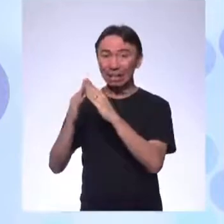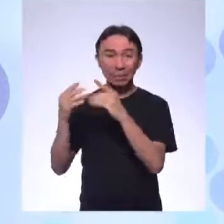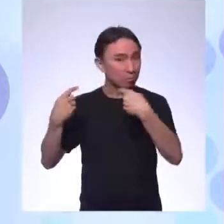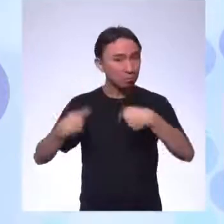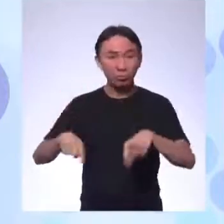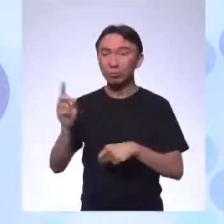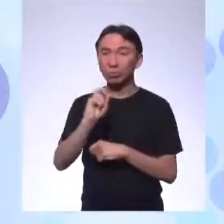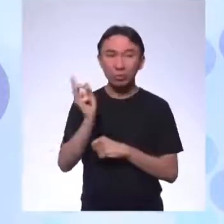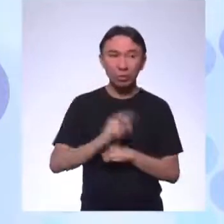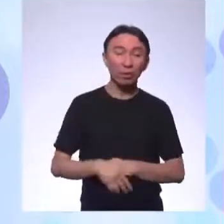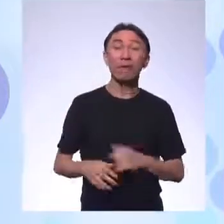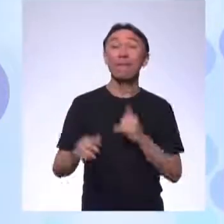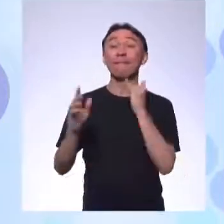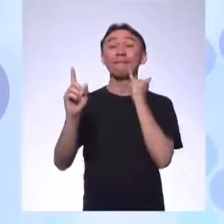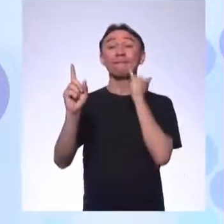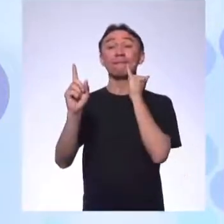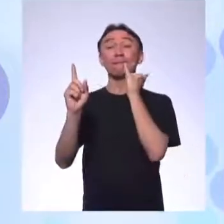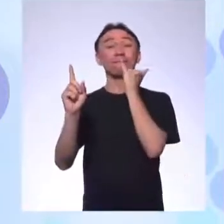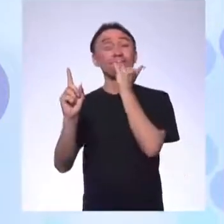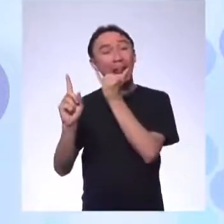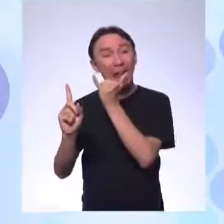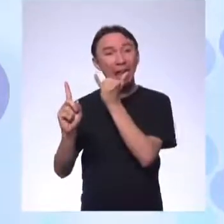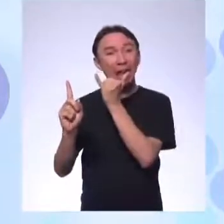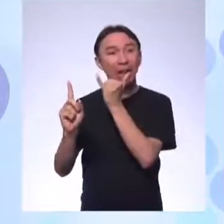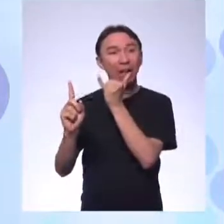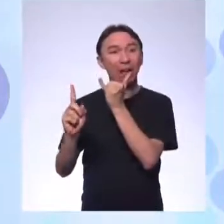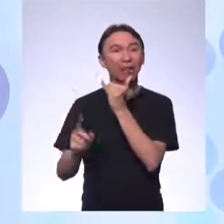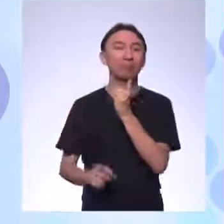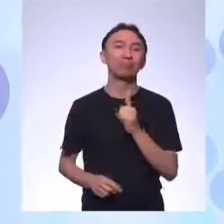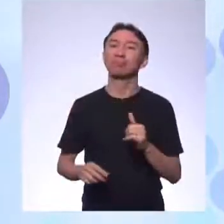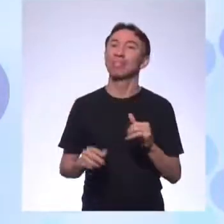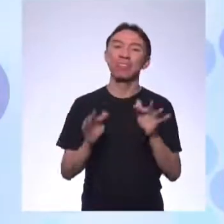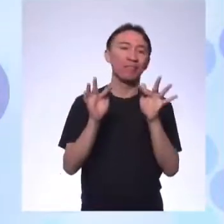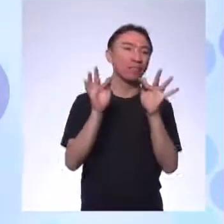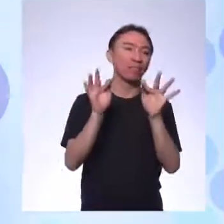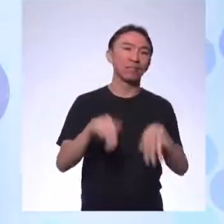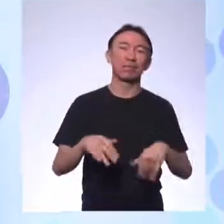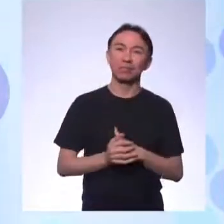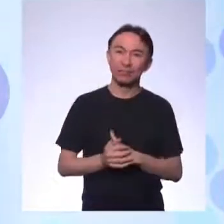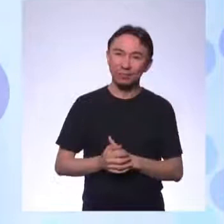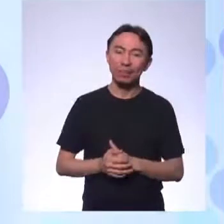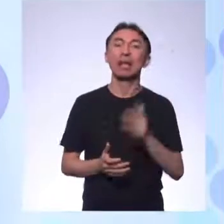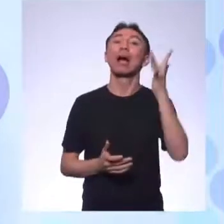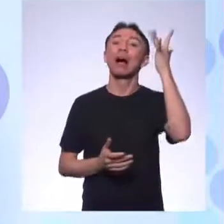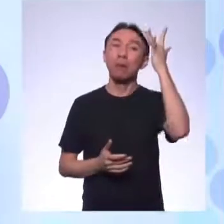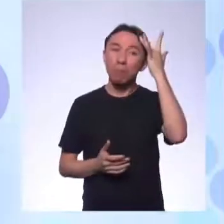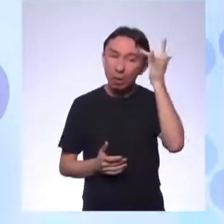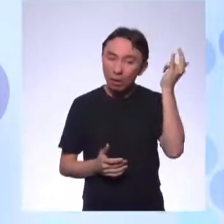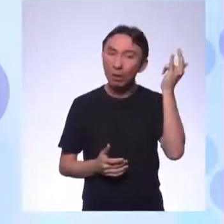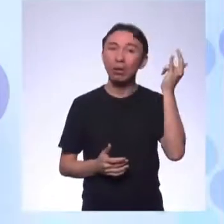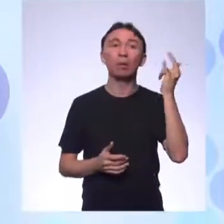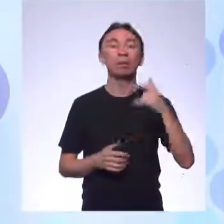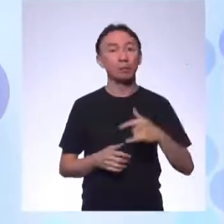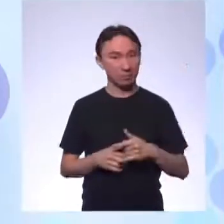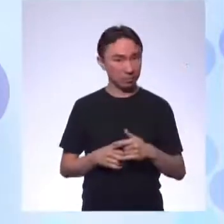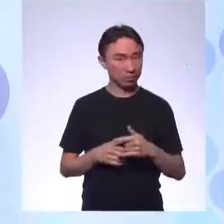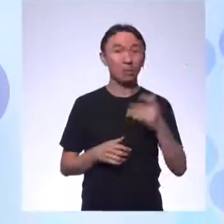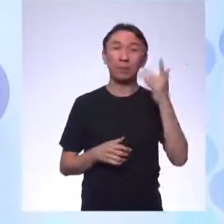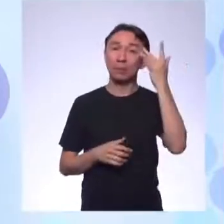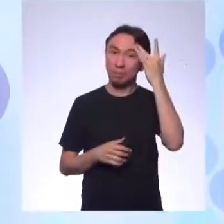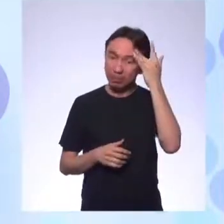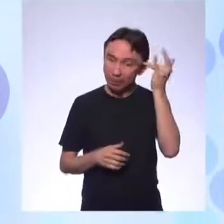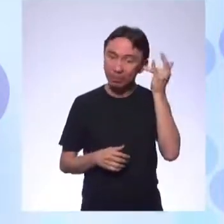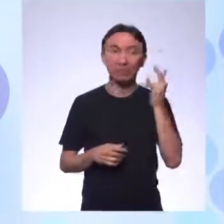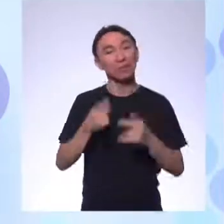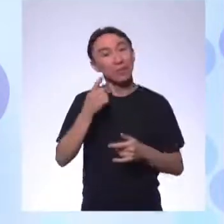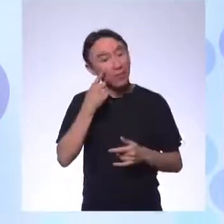vai falar para ele. Quando ela chega, vai falar para ele, acaba. No dia seguinte, no capítulo de amanhã,